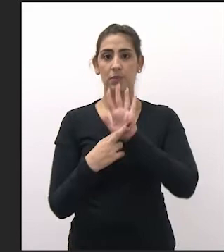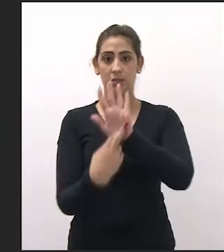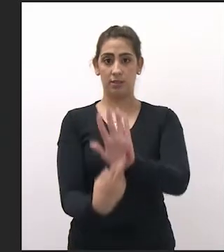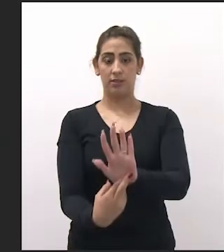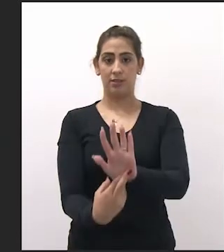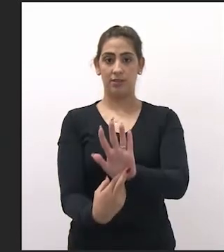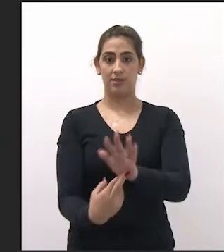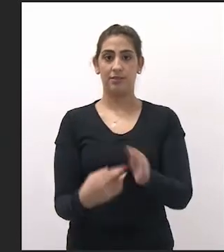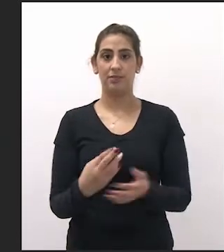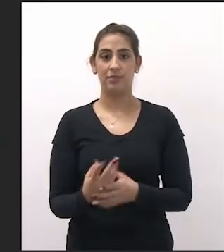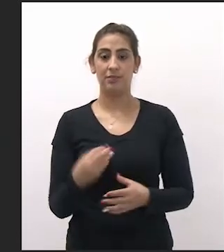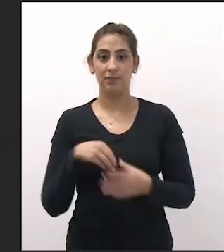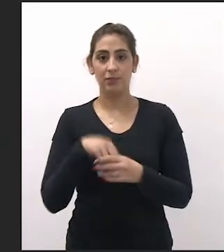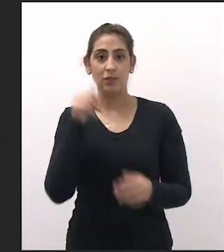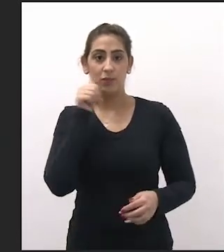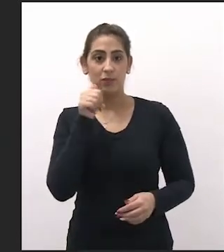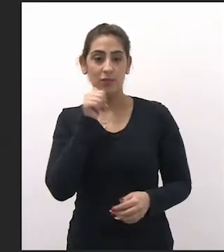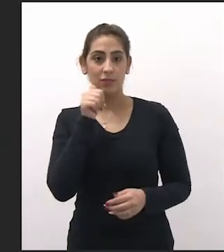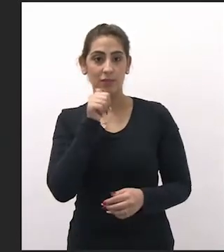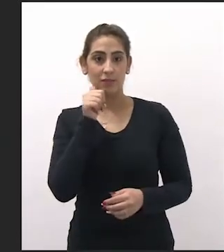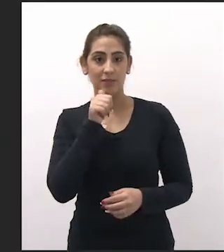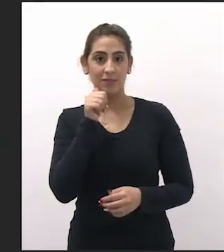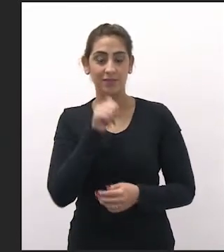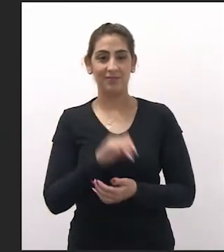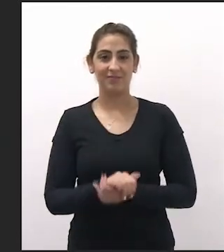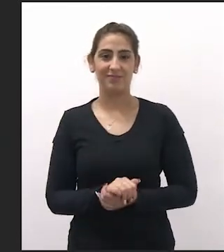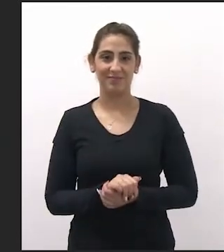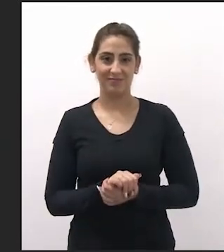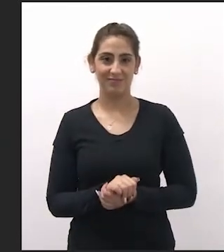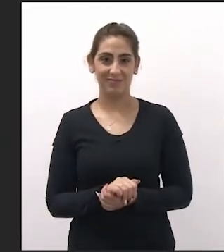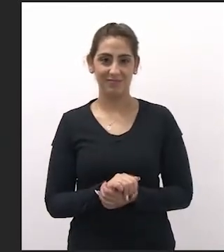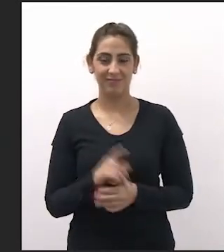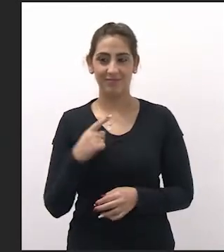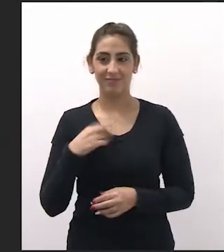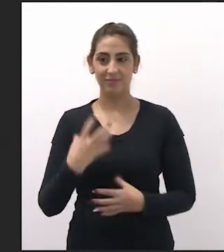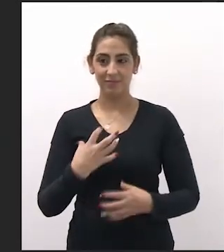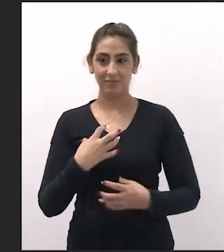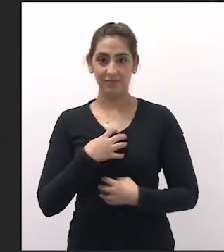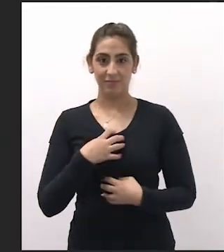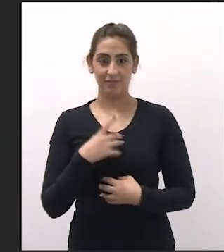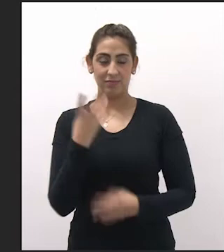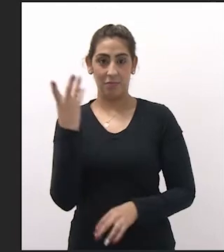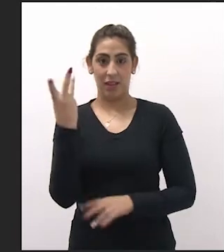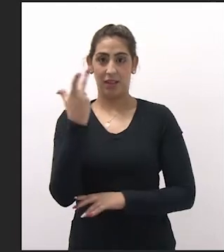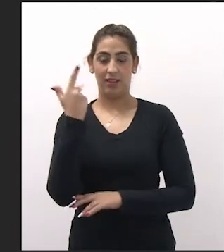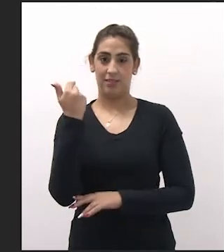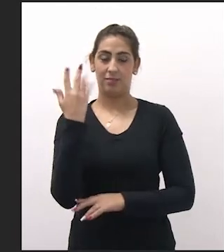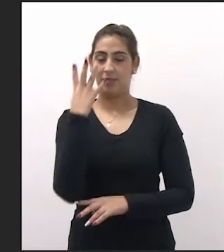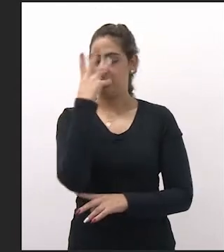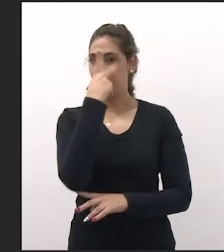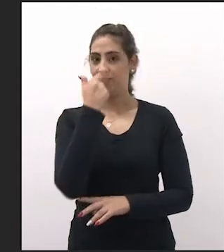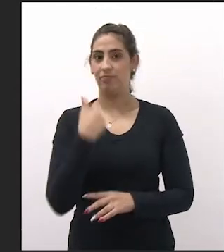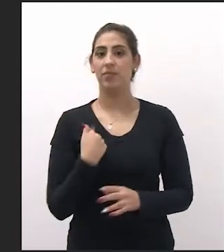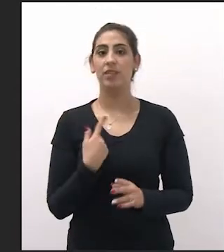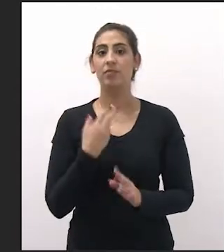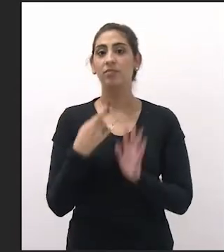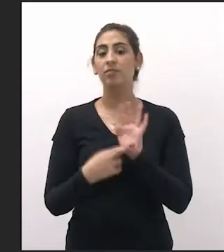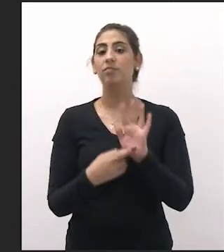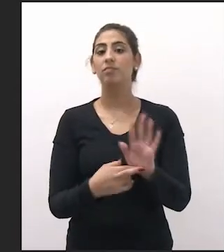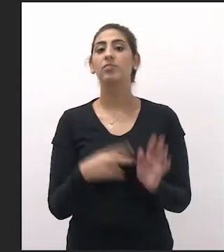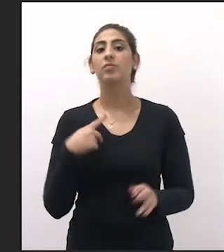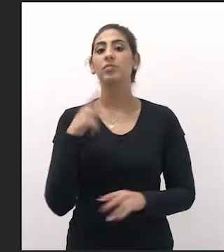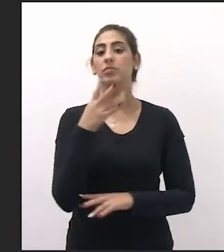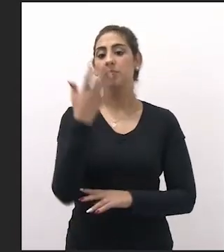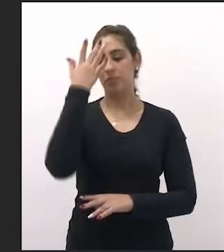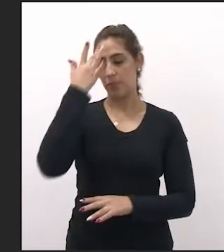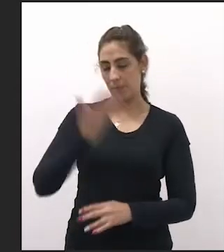representatividade do feminino negro, de uma forma geral, belíssima. Então, recomendo aos colegas